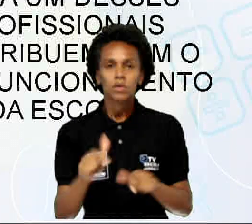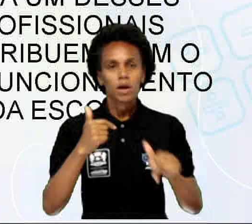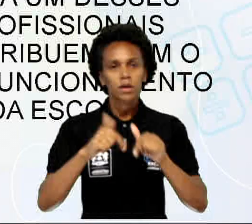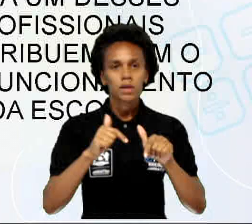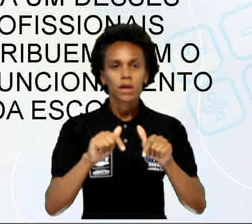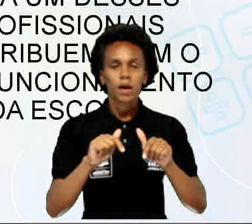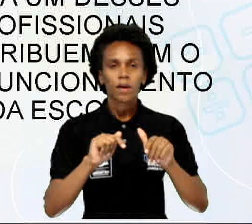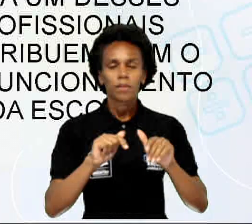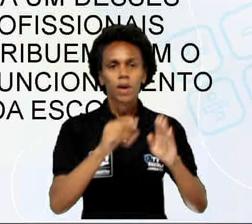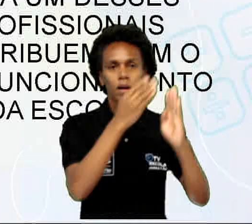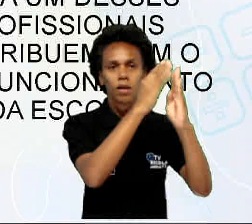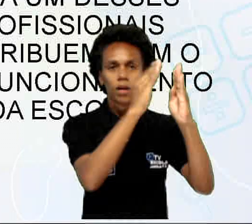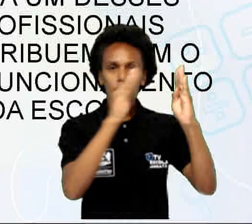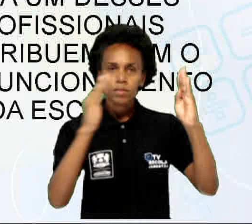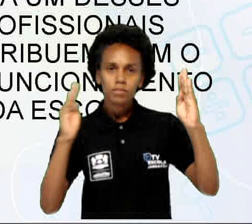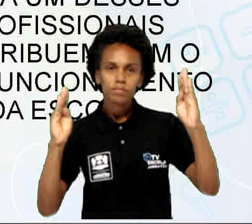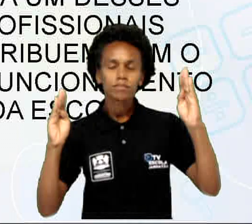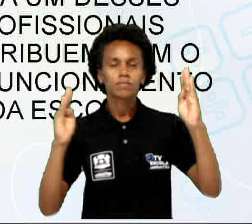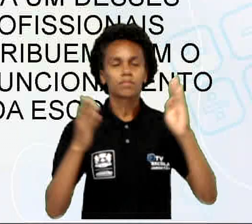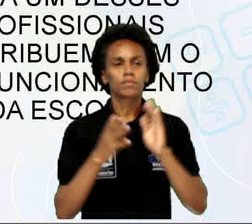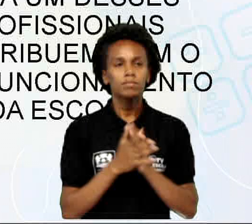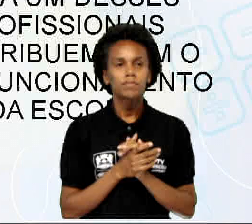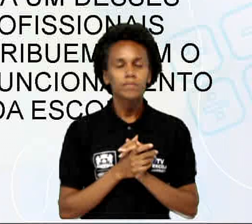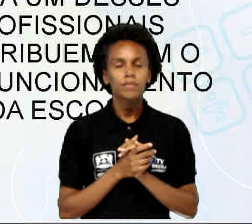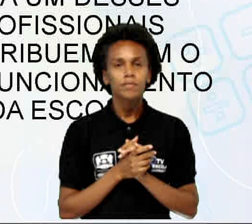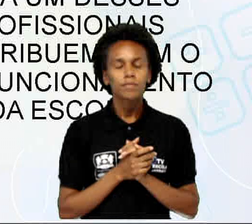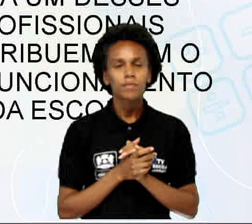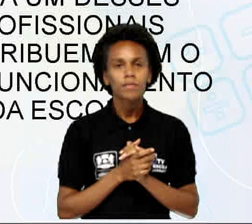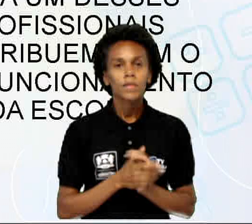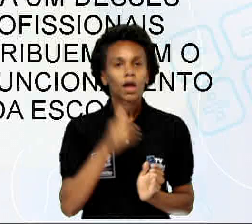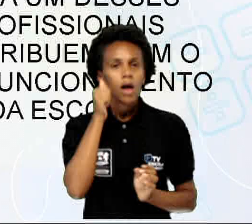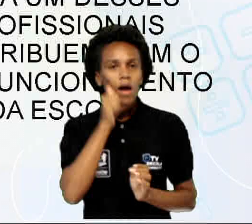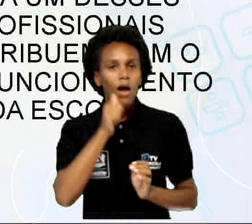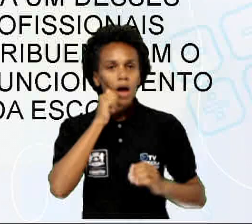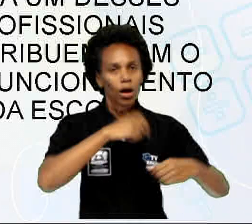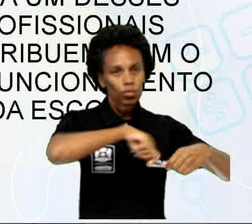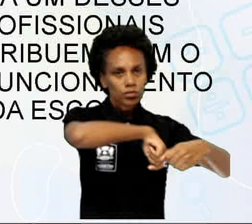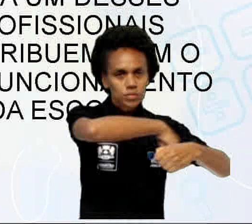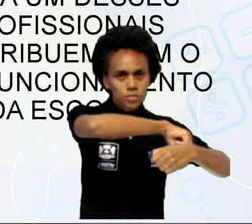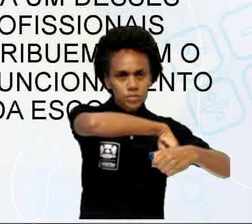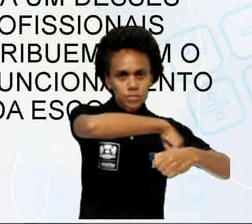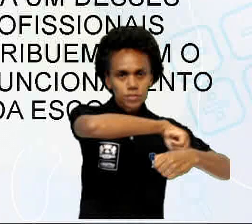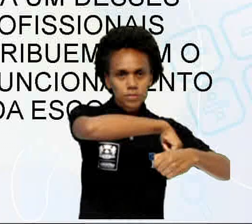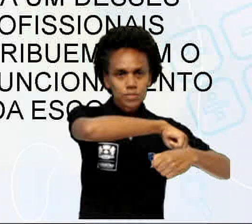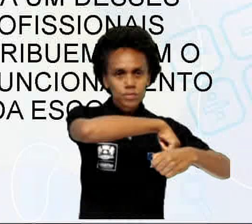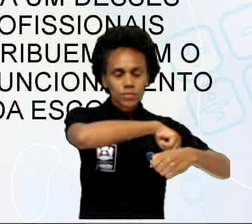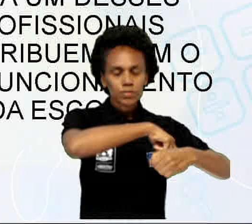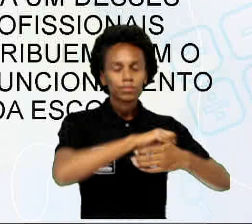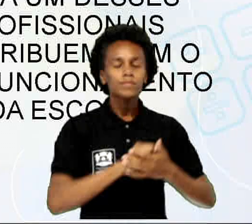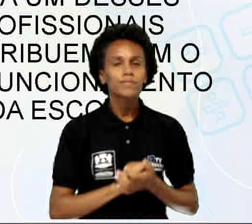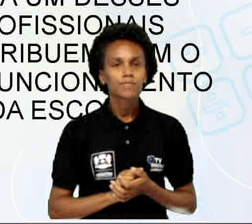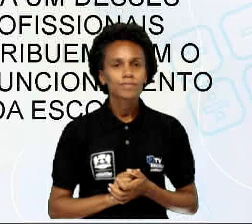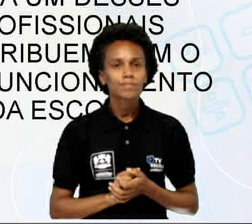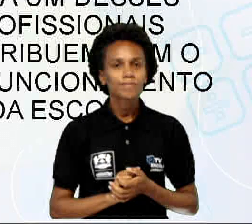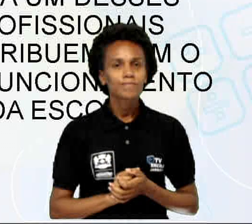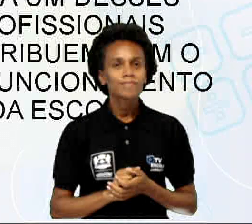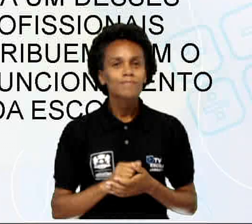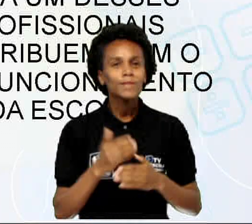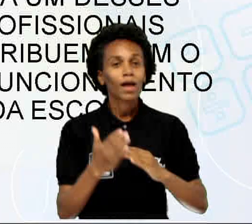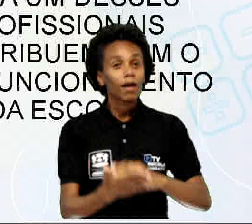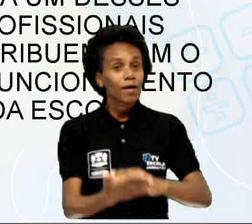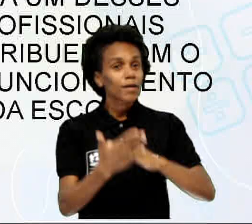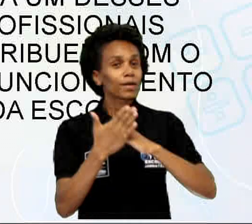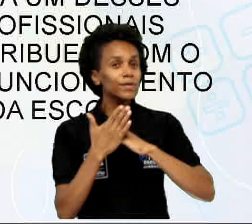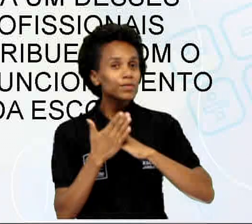certo? A cozinheira, a tia da cantina, que é quem nos ajuda na hora da gente poder nos alimentar, tá